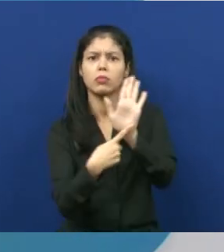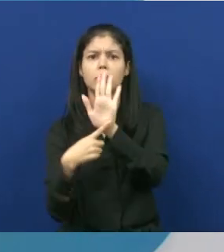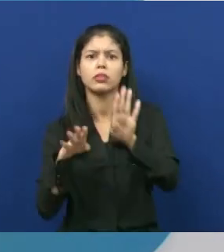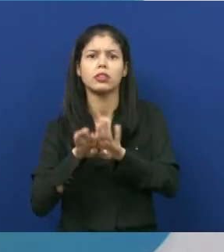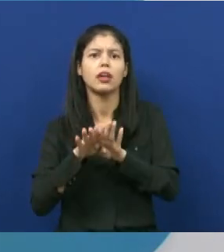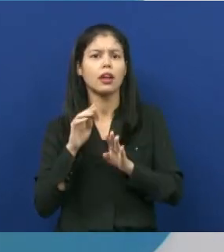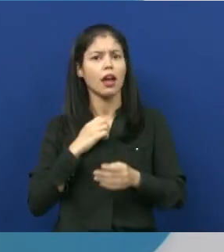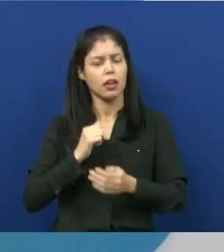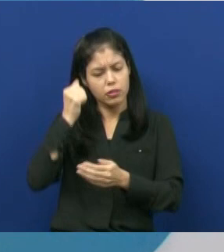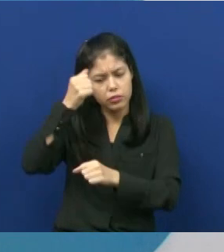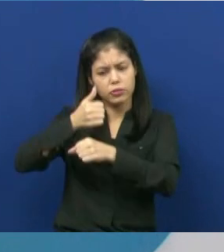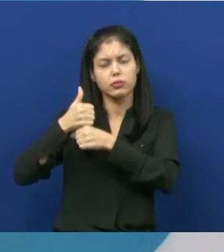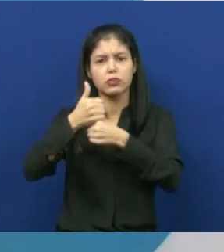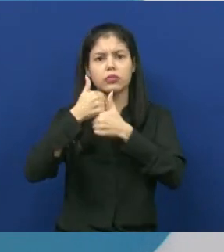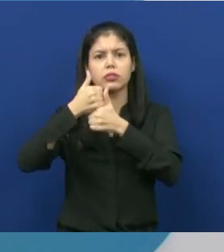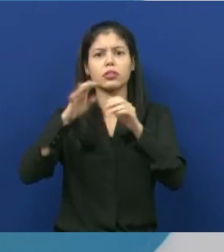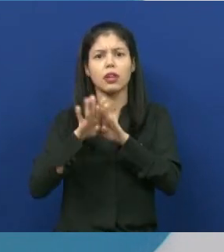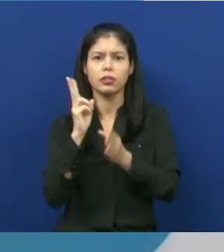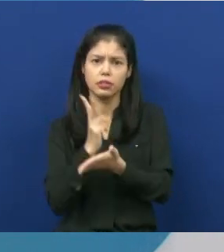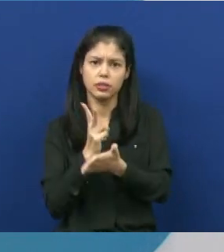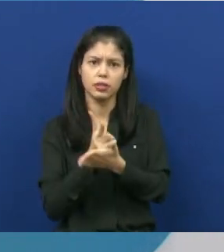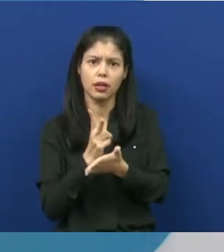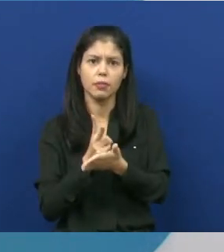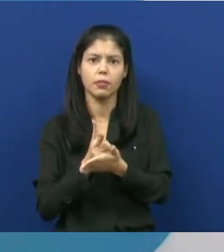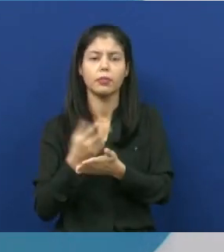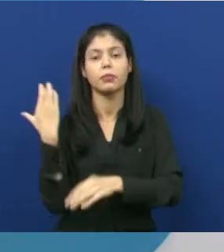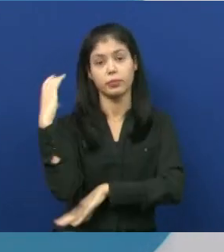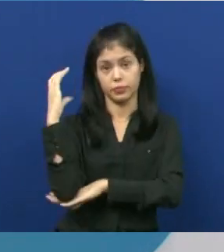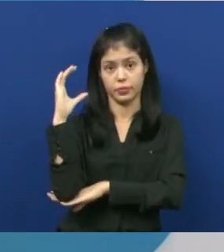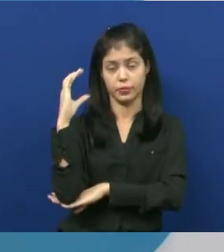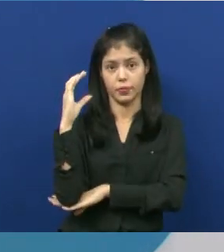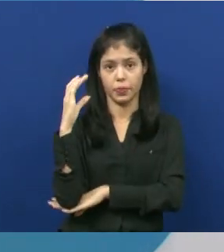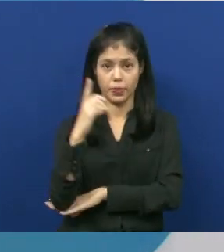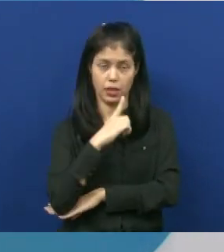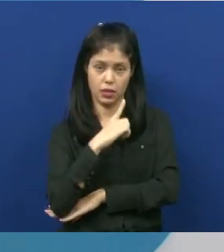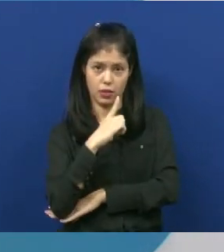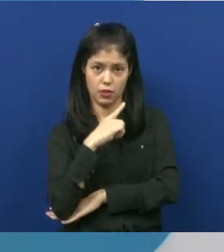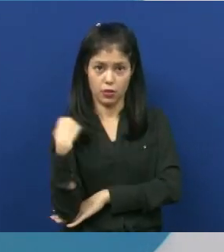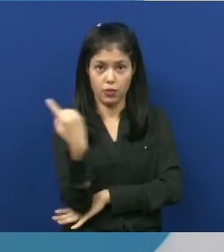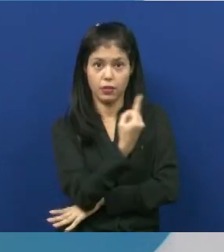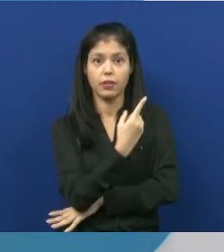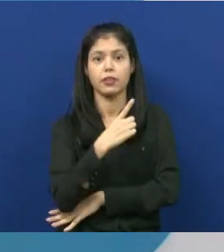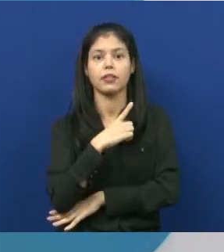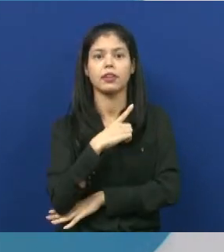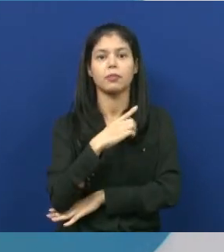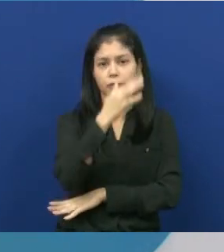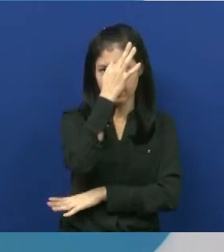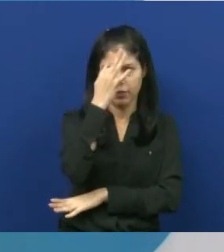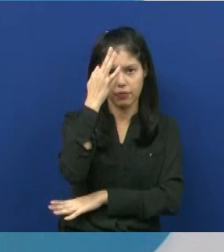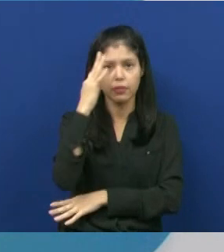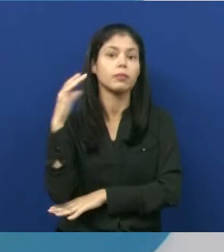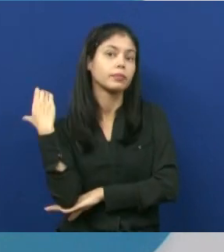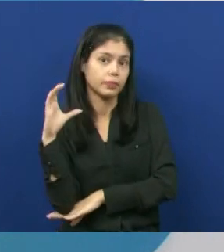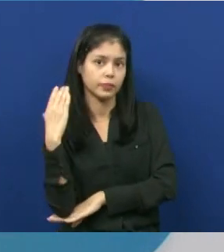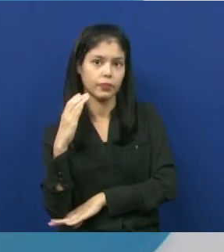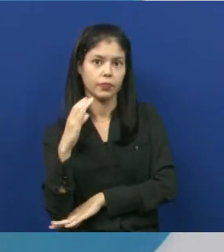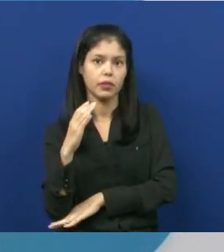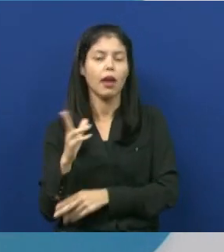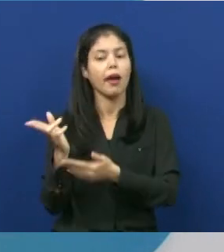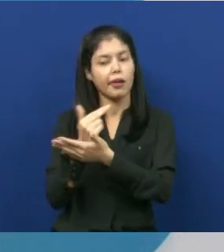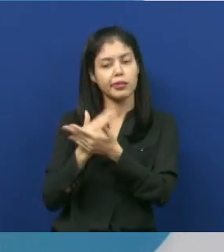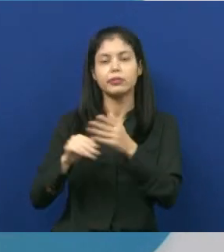que sustentam uma tese, uma teoria científica. Nós temos aí a filosofia da ciência. E com relação à arte, não